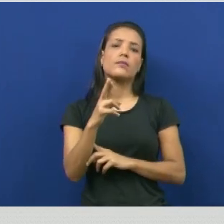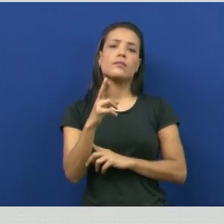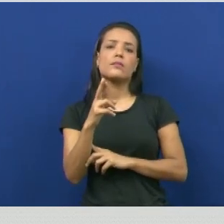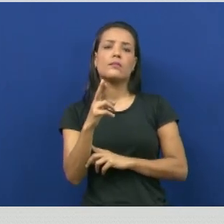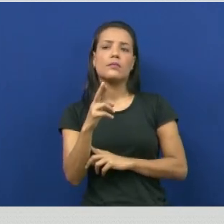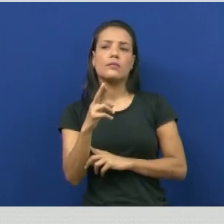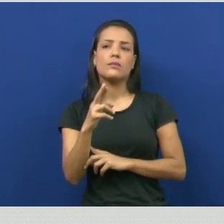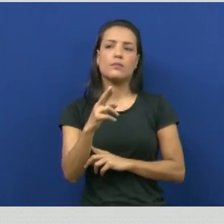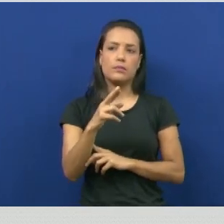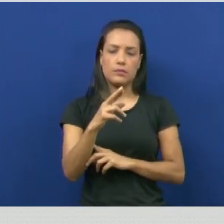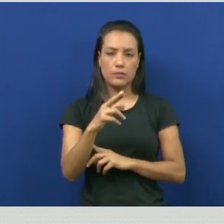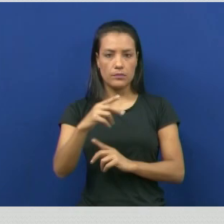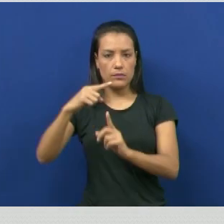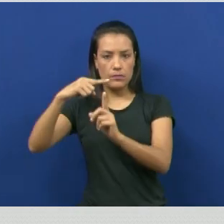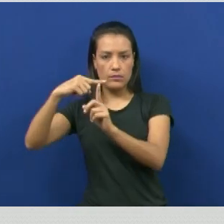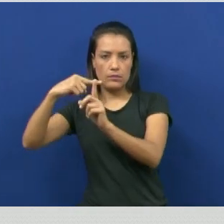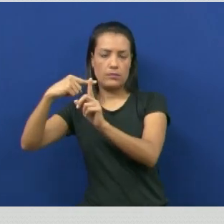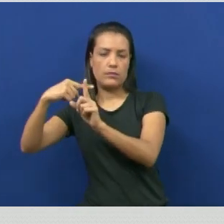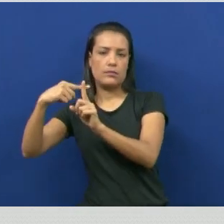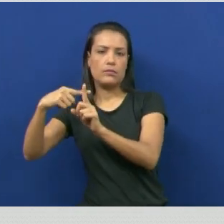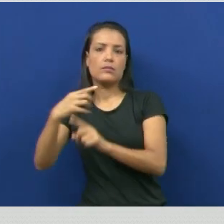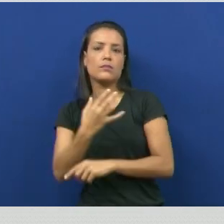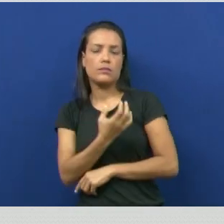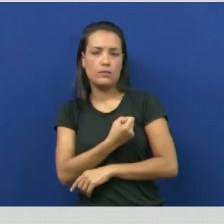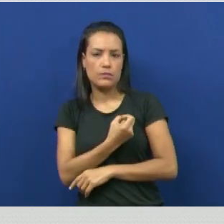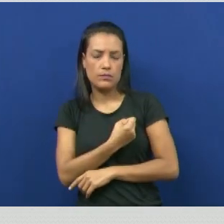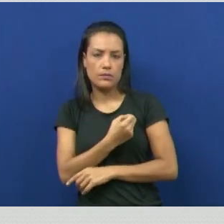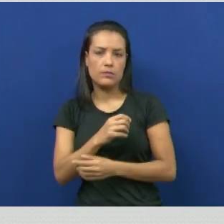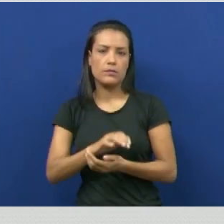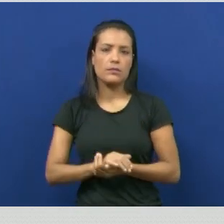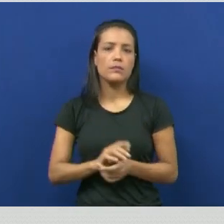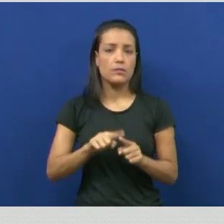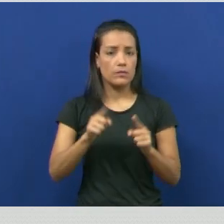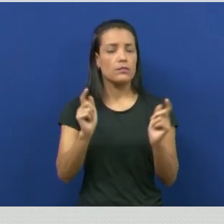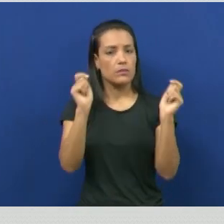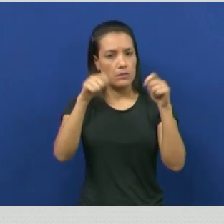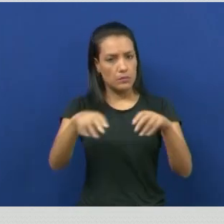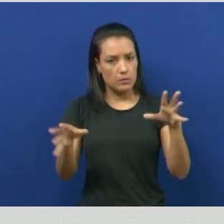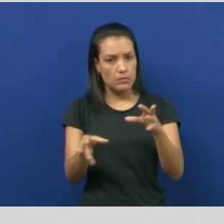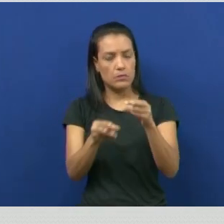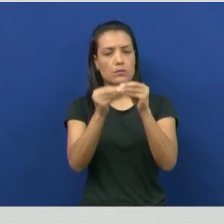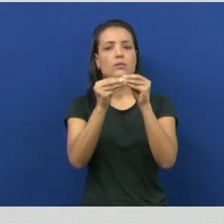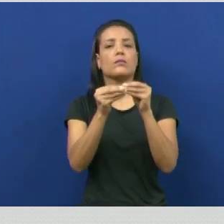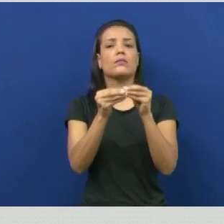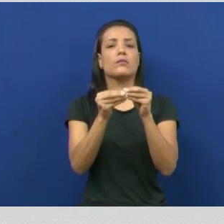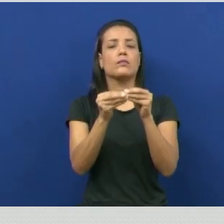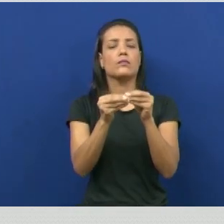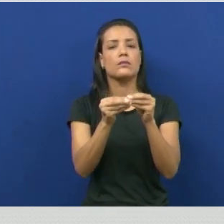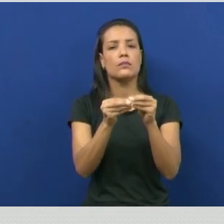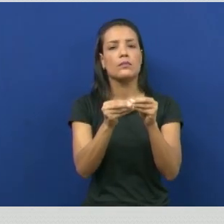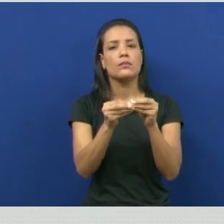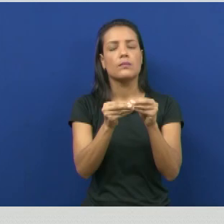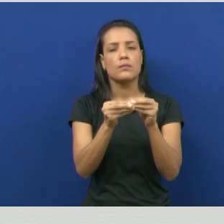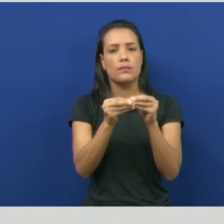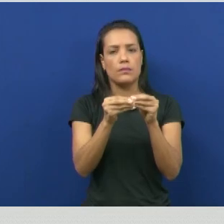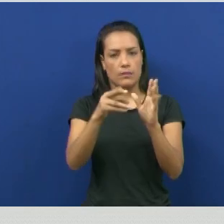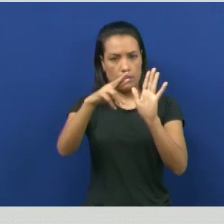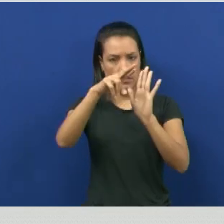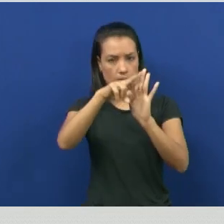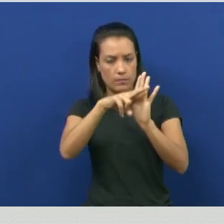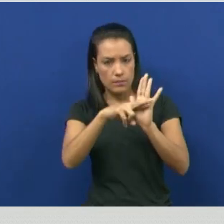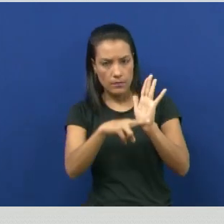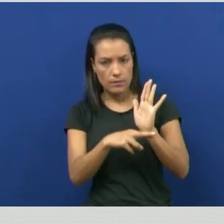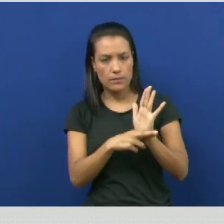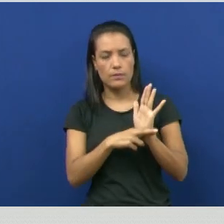multiplicado dá um número positivo. E a gente pode concluir, assim, para generalizar essa regra,